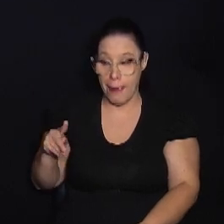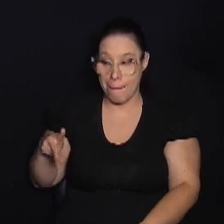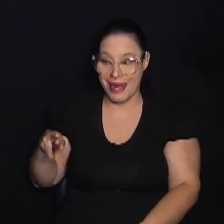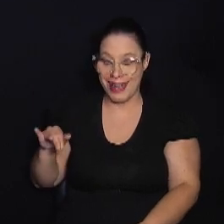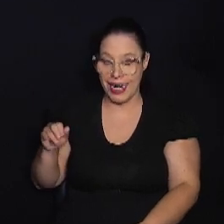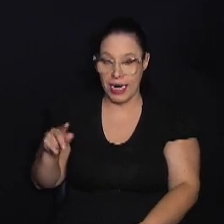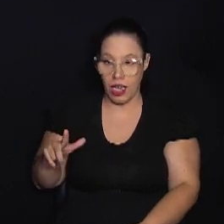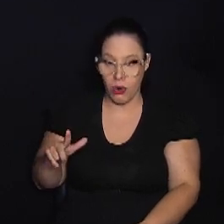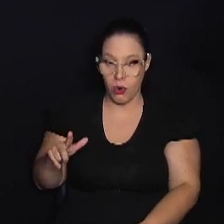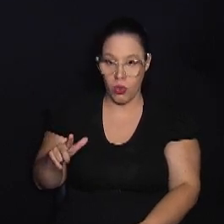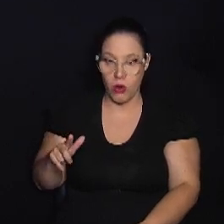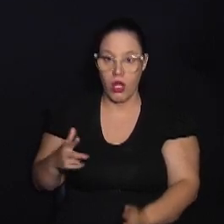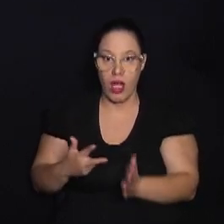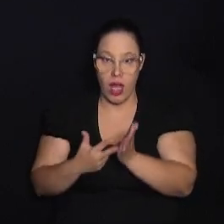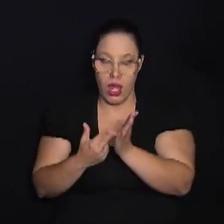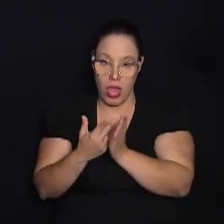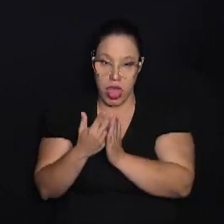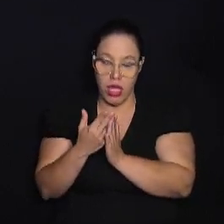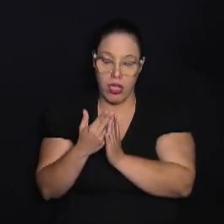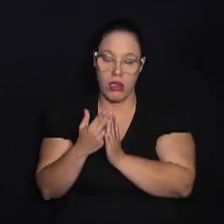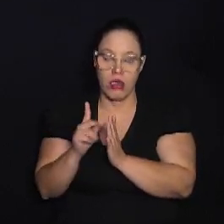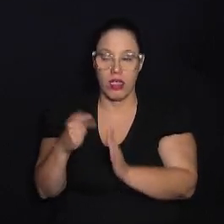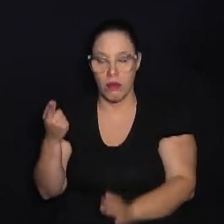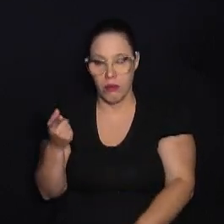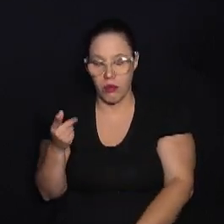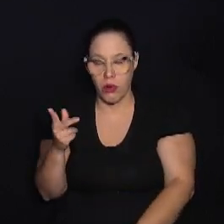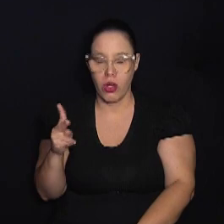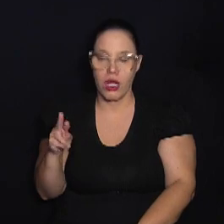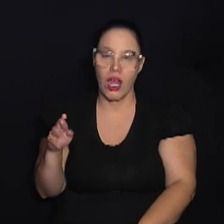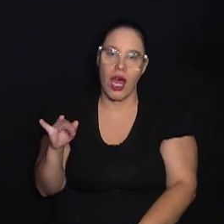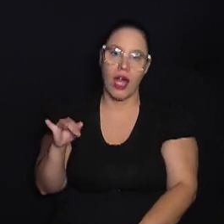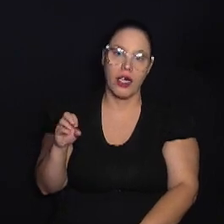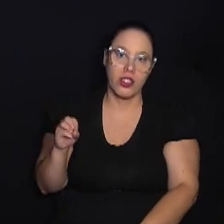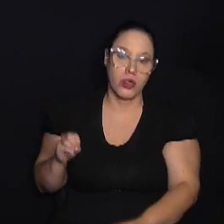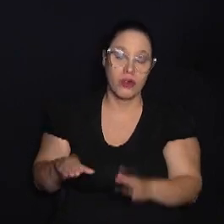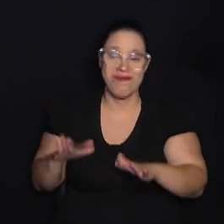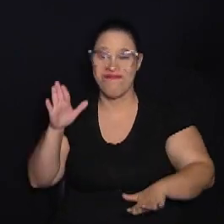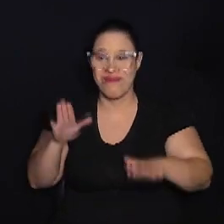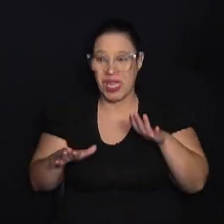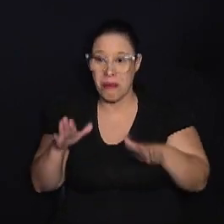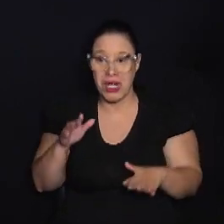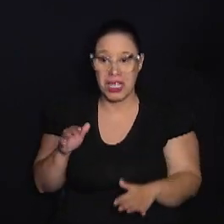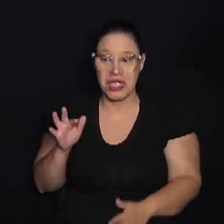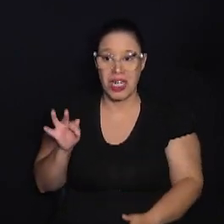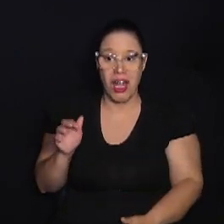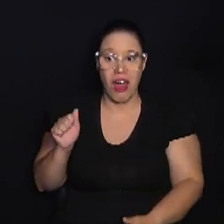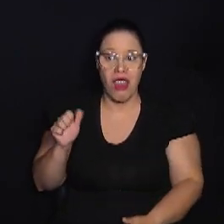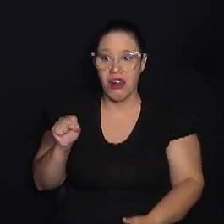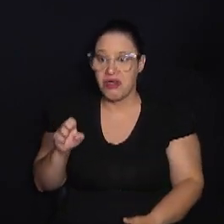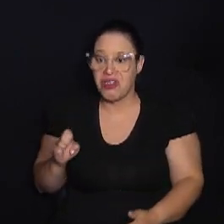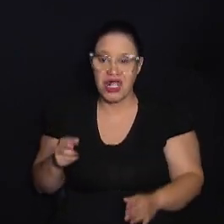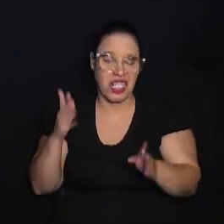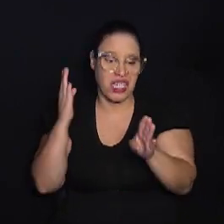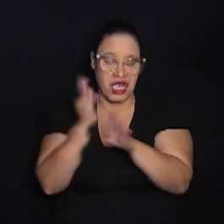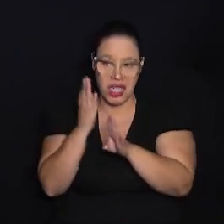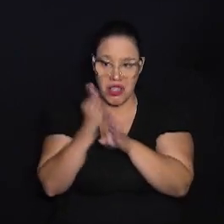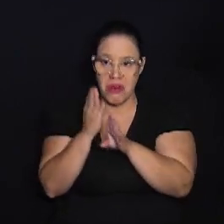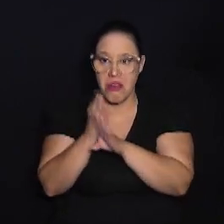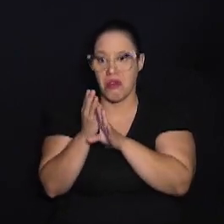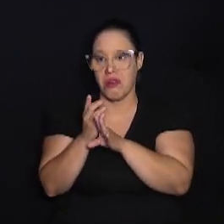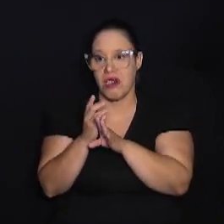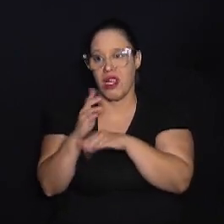e eventualmente cirurgia de resgate após. Então, depende muito da fase de estadiamento. Mas o importante é saber que tem essa abordagem